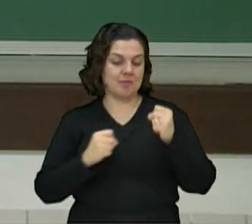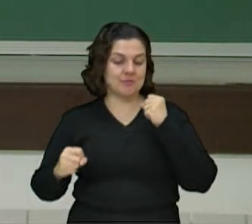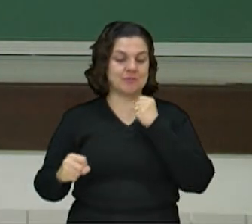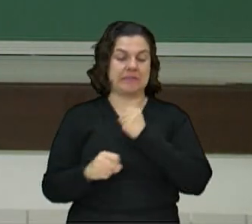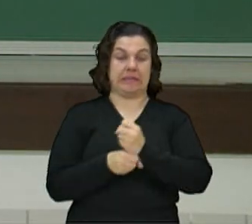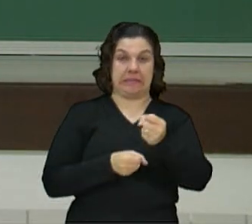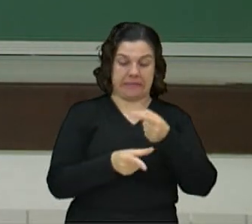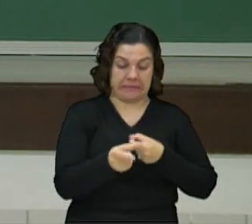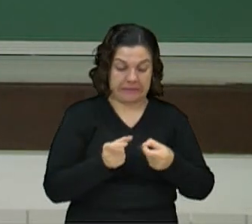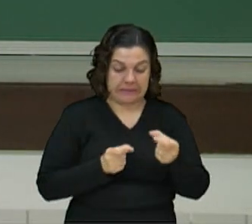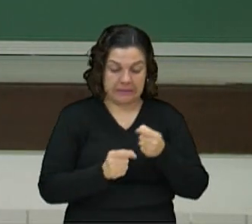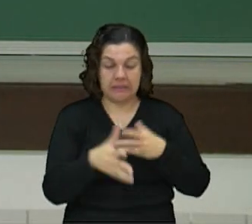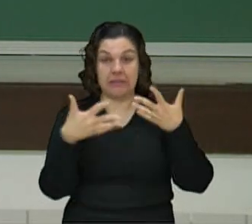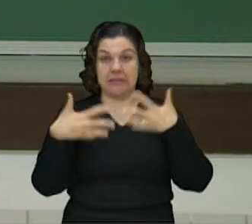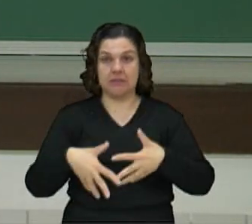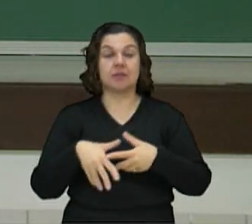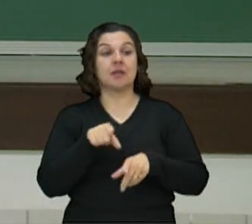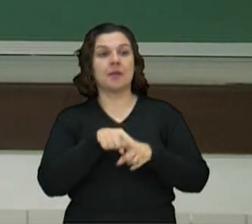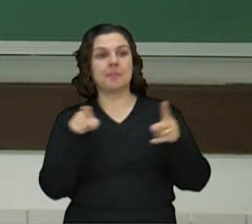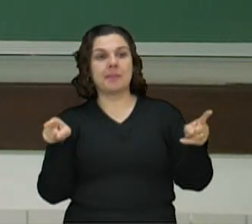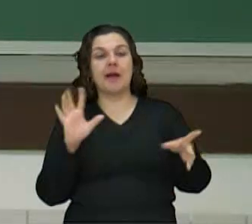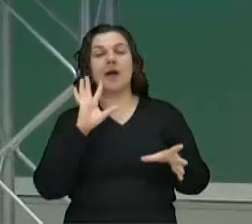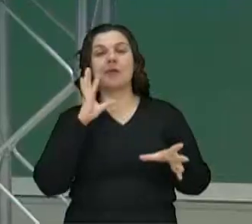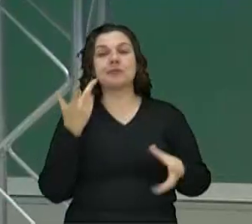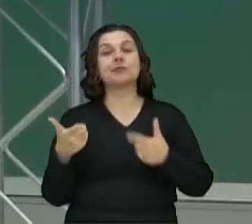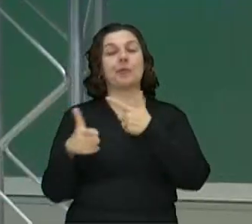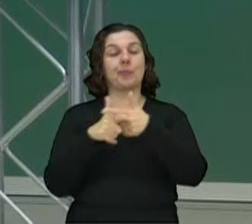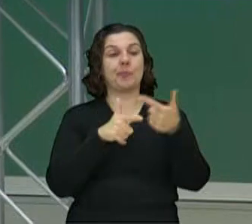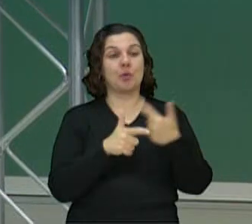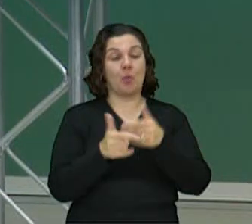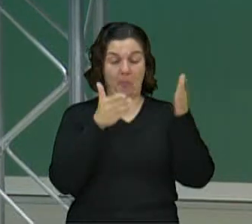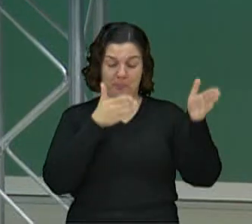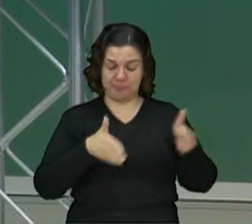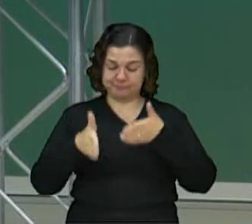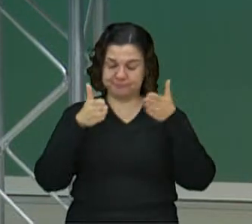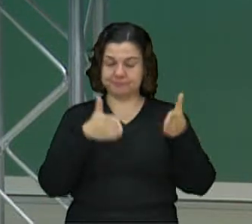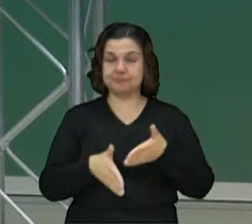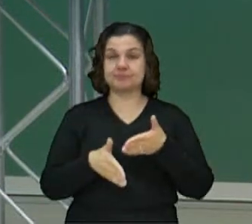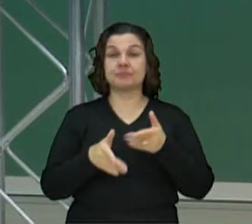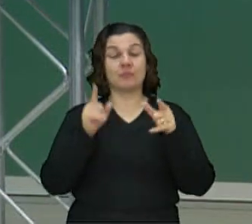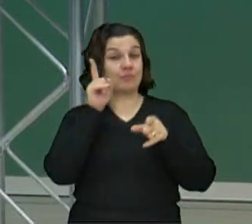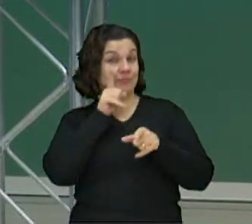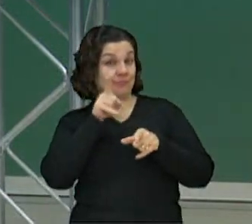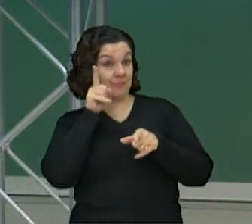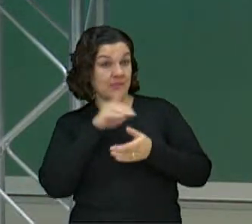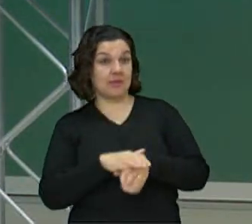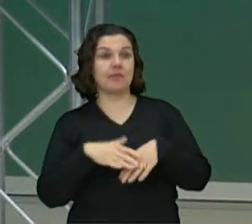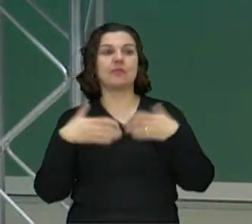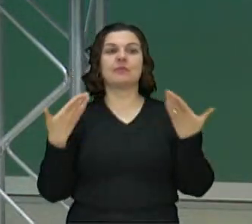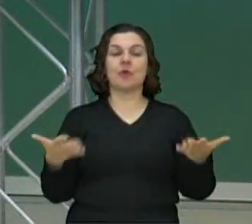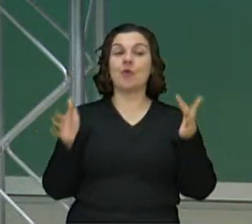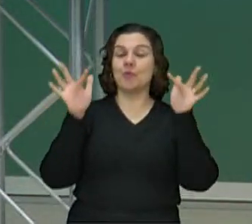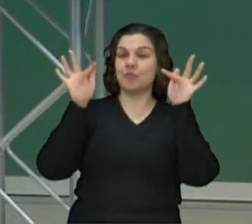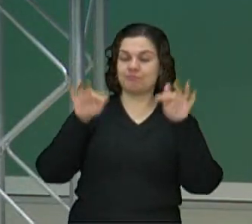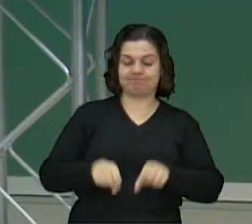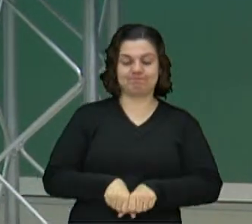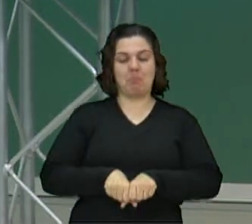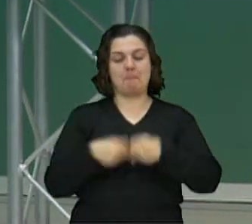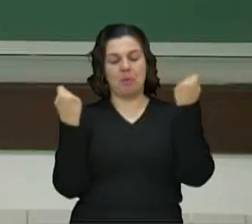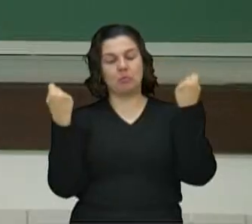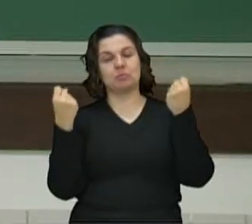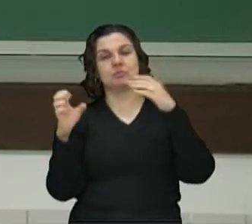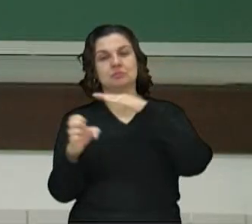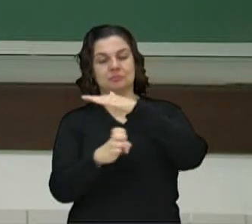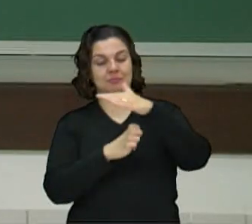consumo. Mas aconteceu uma crise de superprodução nos Estados Unidos que levou à quebra